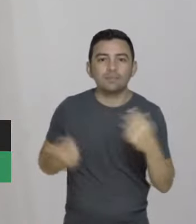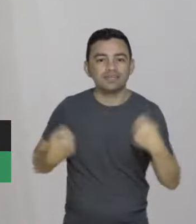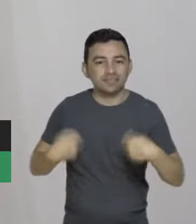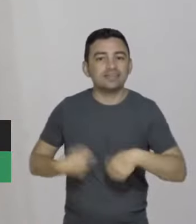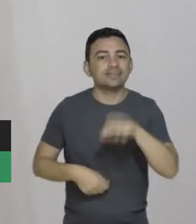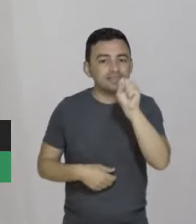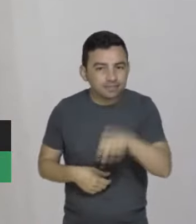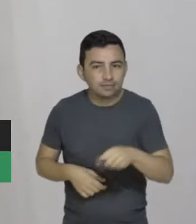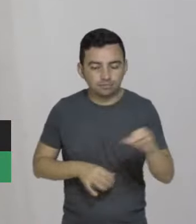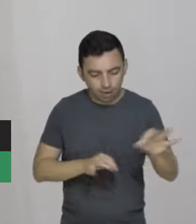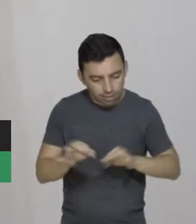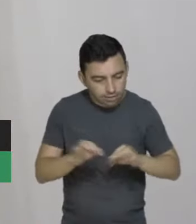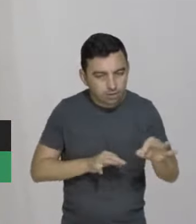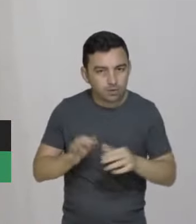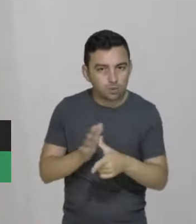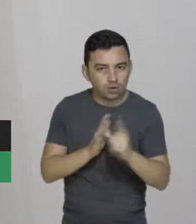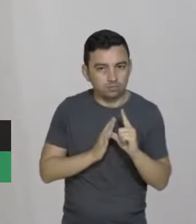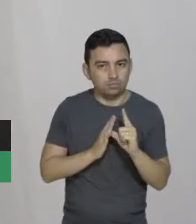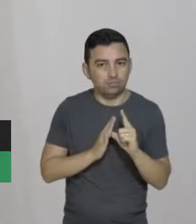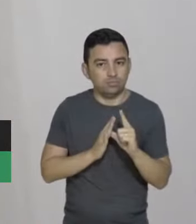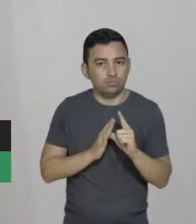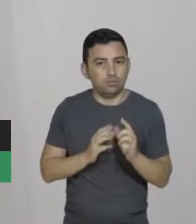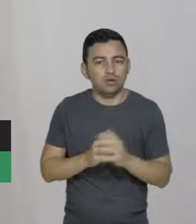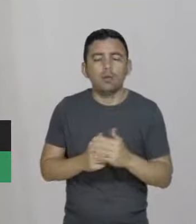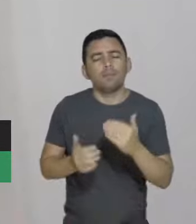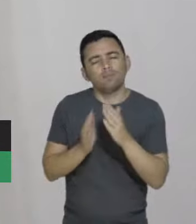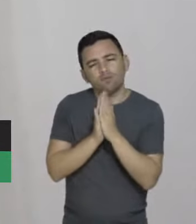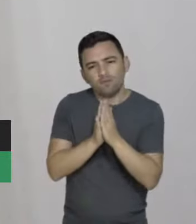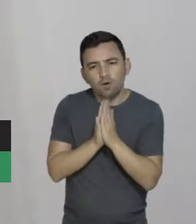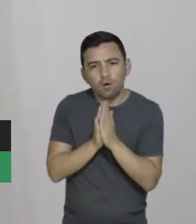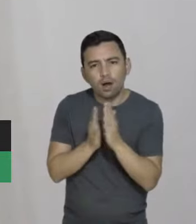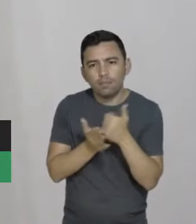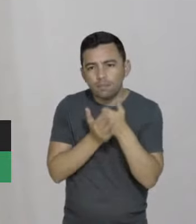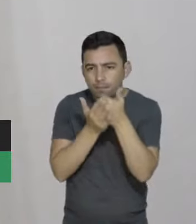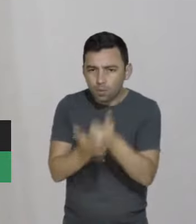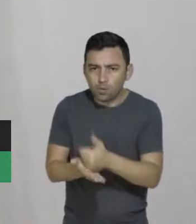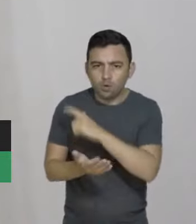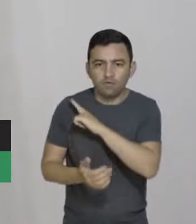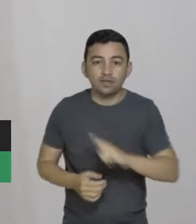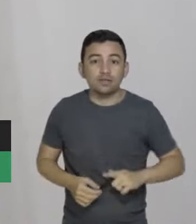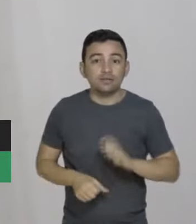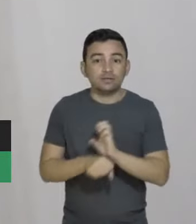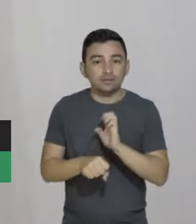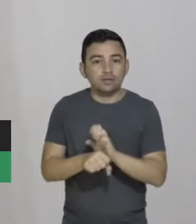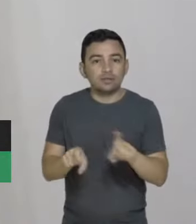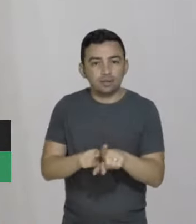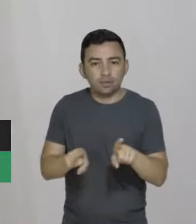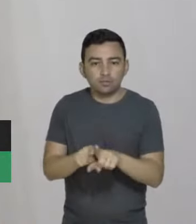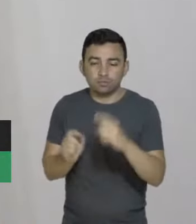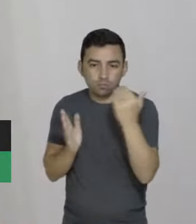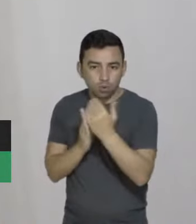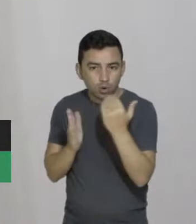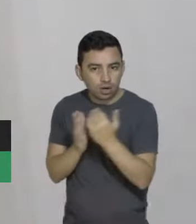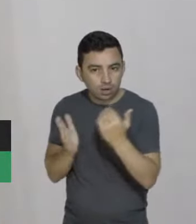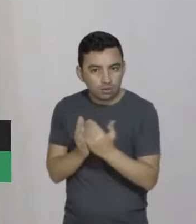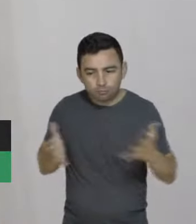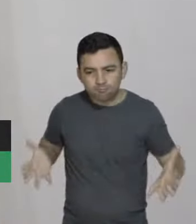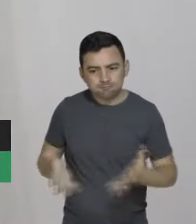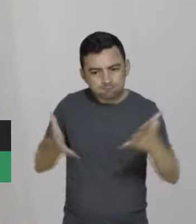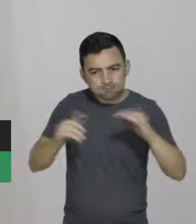com planejamento e prevenção. Peço o apoio de todos vocês, o apoio do governo do Estado, para que a gente faça, sim, um programa de promoção